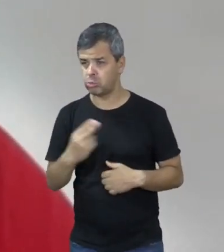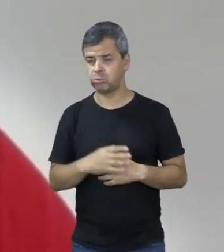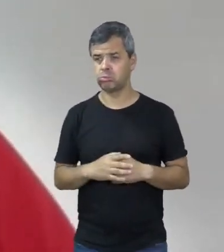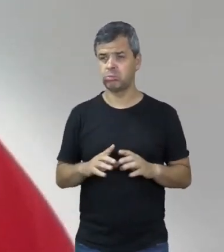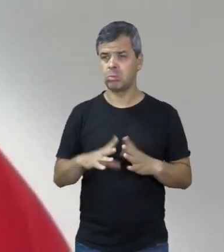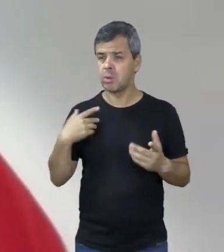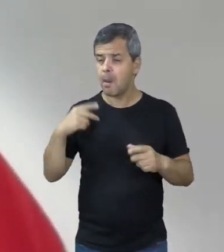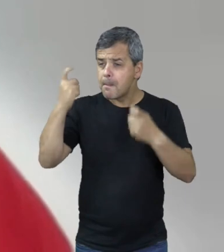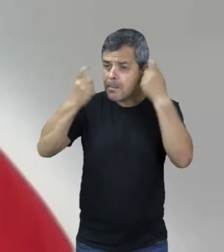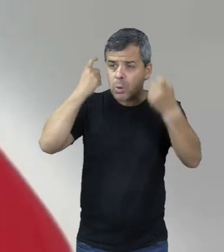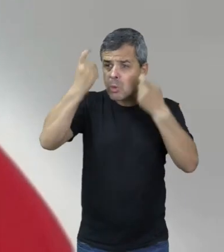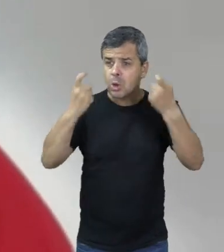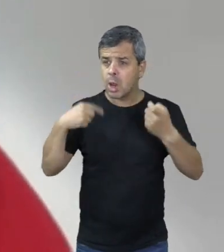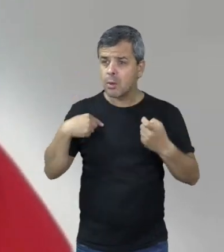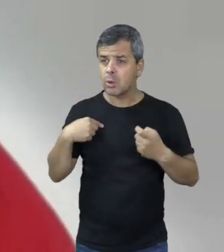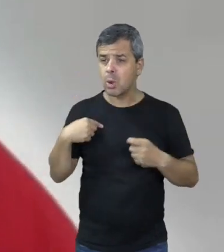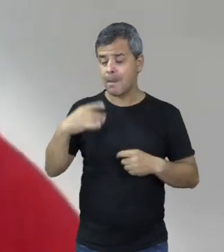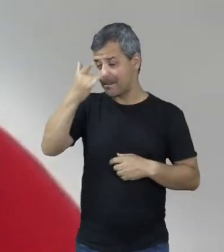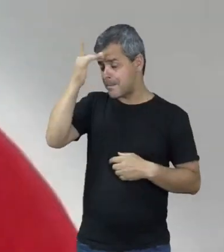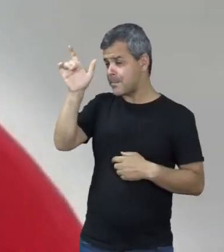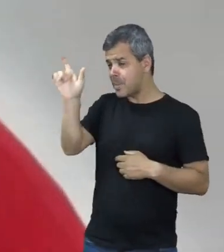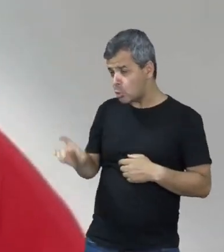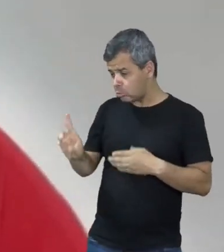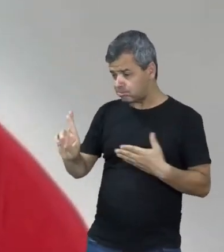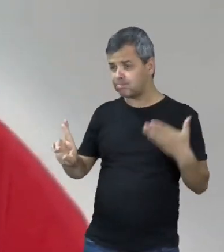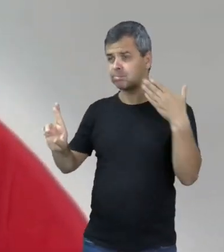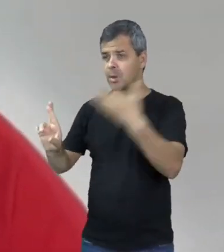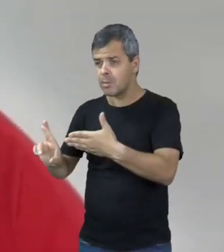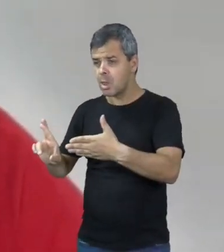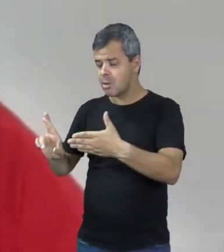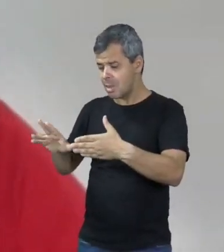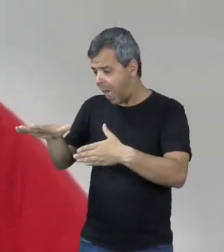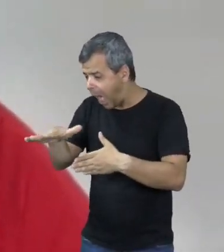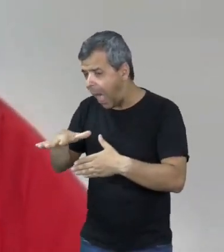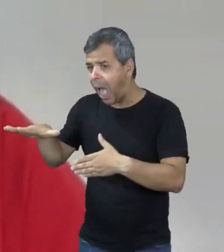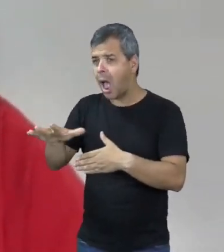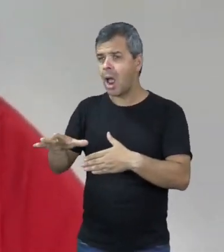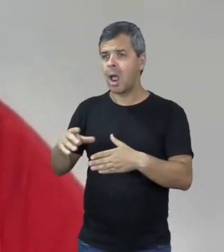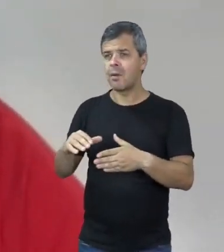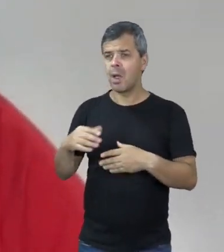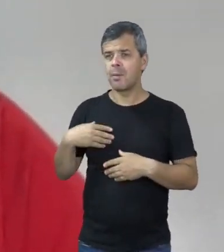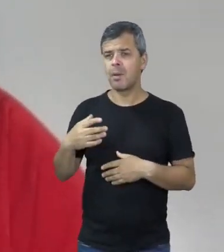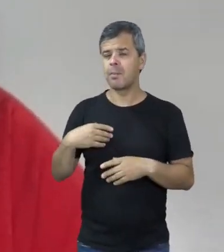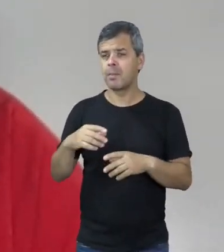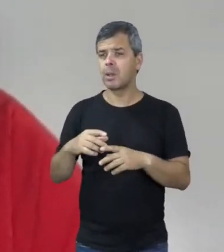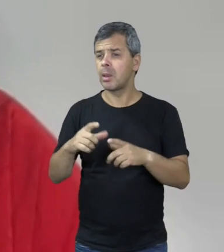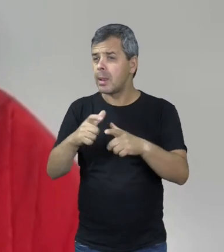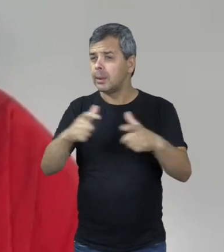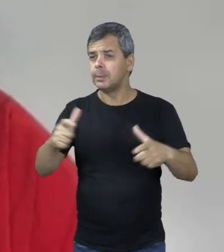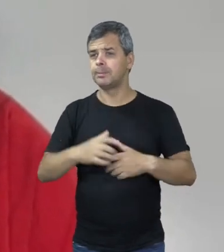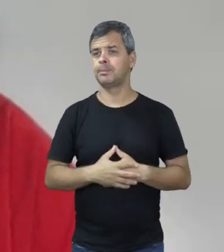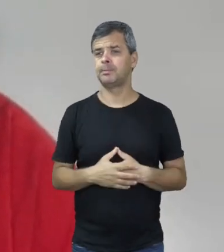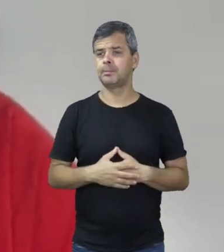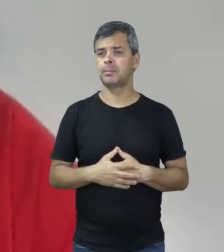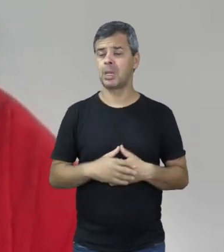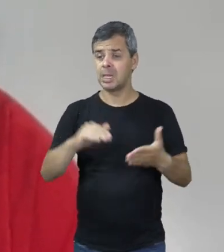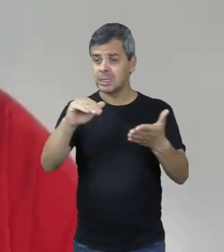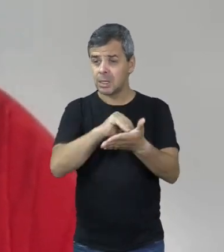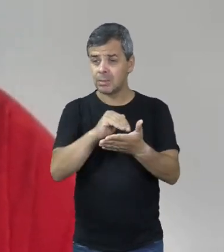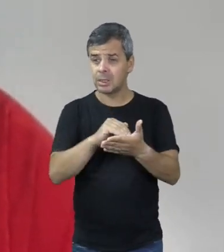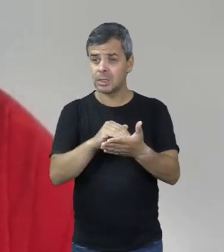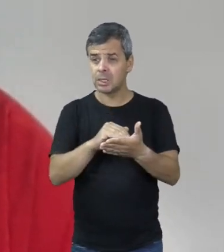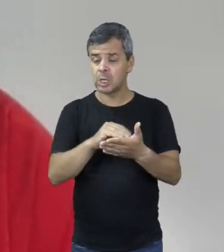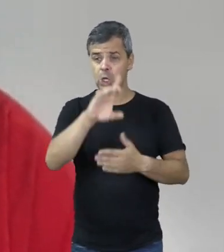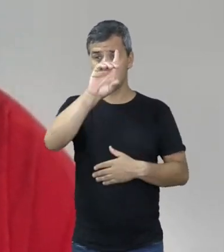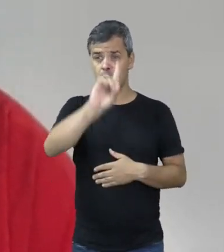teve essa preocupação de colocar pessoas que representem seus segmentos. Temos aí nossa grandiosa secretária nacional